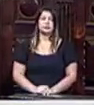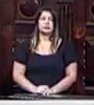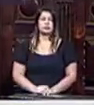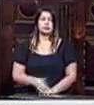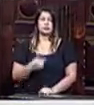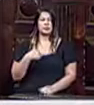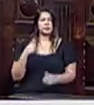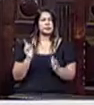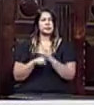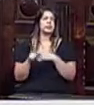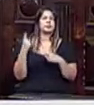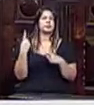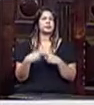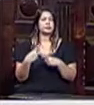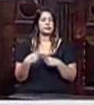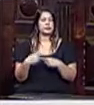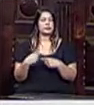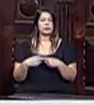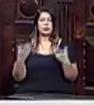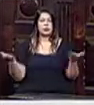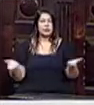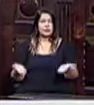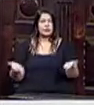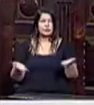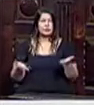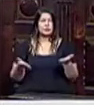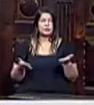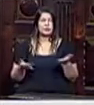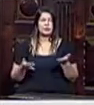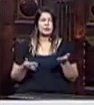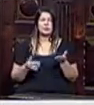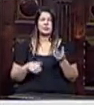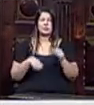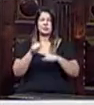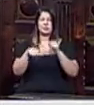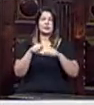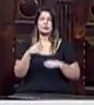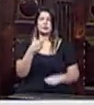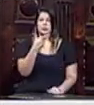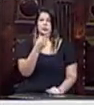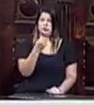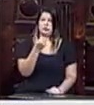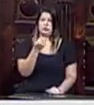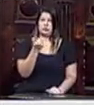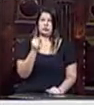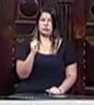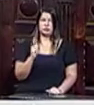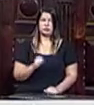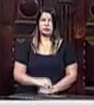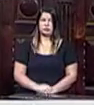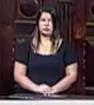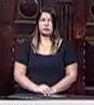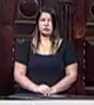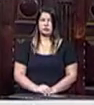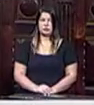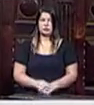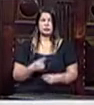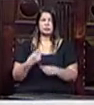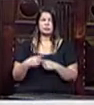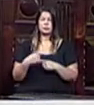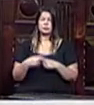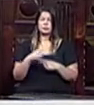eu pergunto, por que agora em maio, ainda estamos em maio, você já faz uma prorrogação